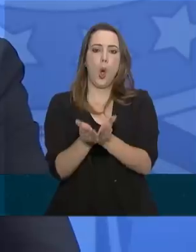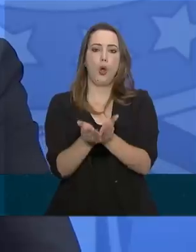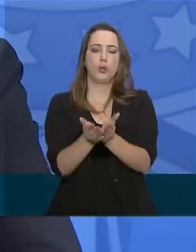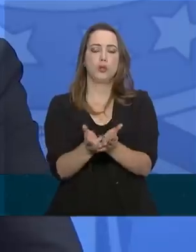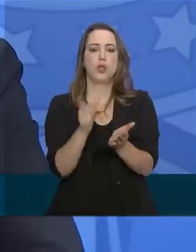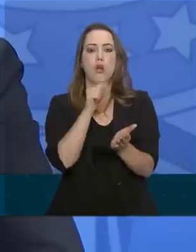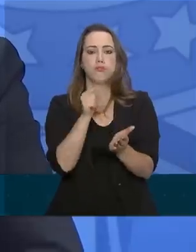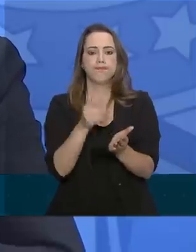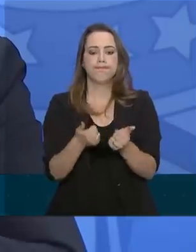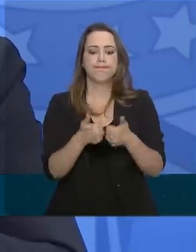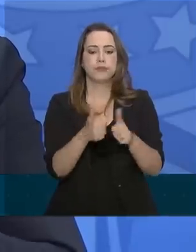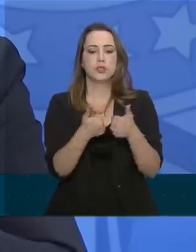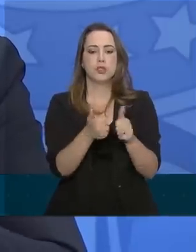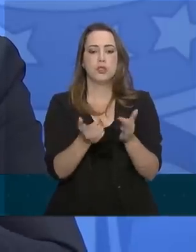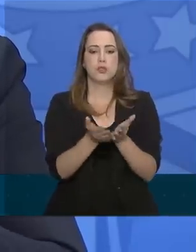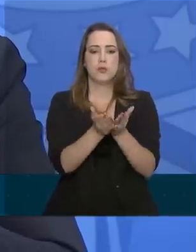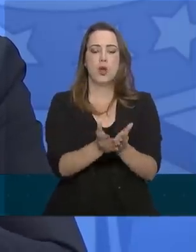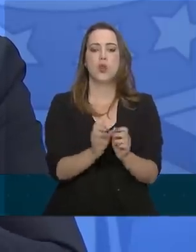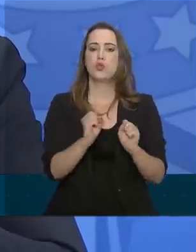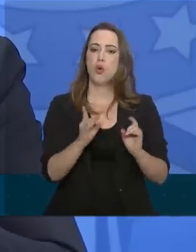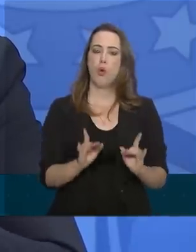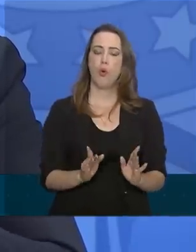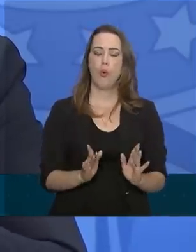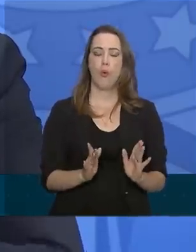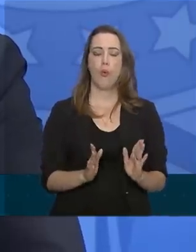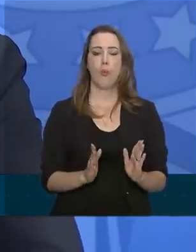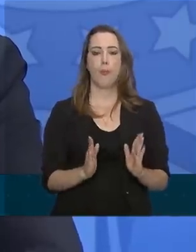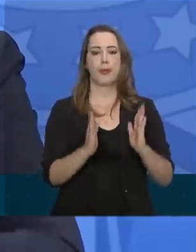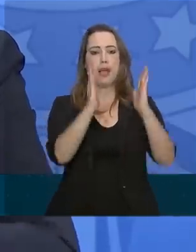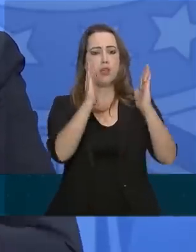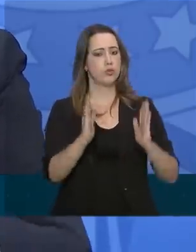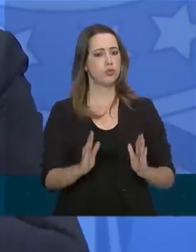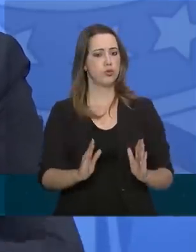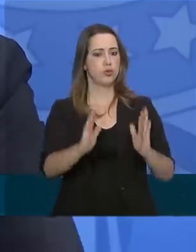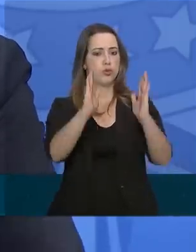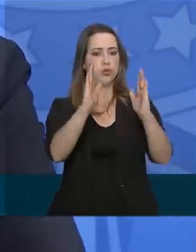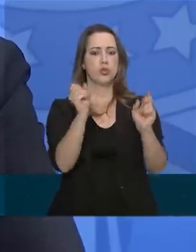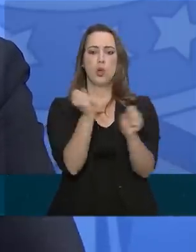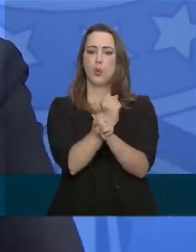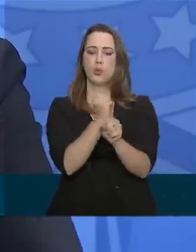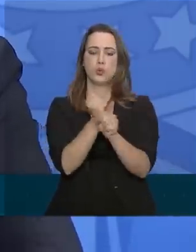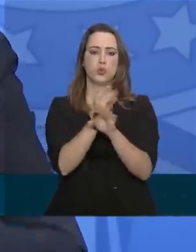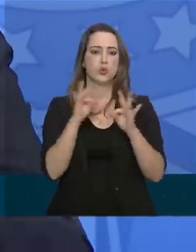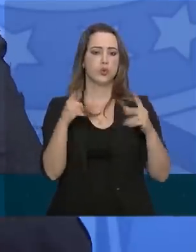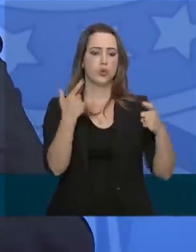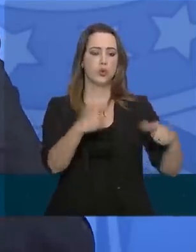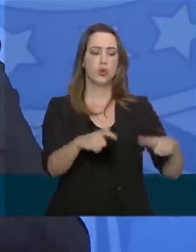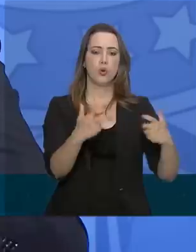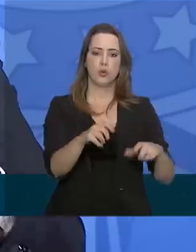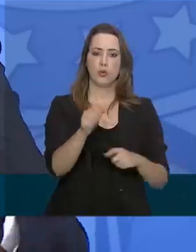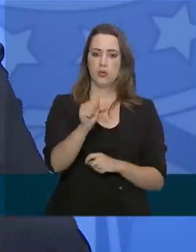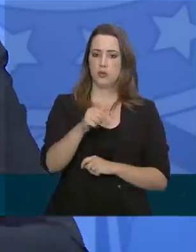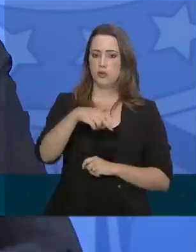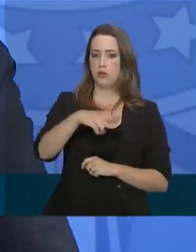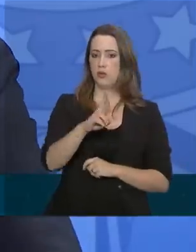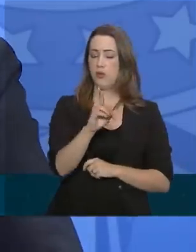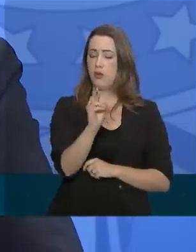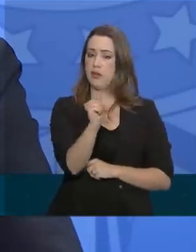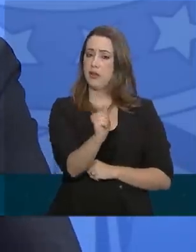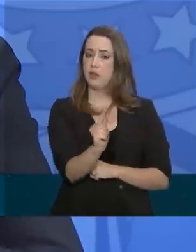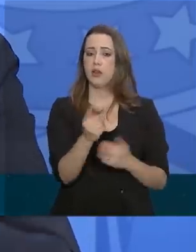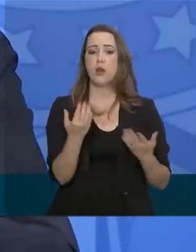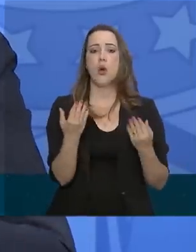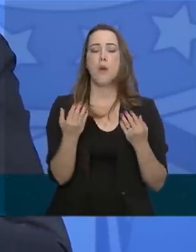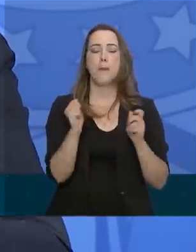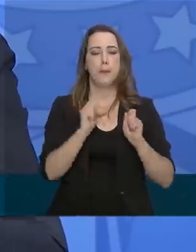construir prédios é é infraestrutura em toda a região da baía de angra nós podemos aproximar de